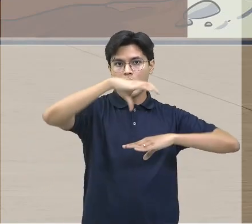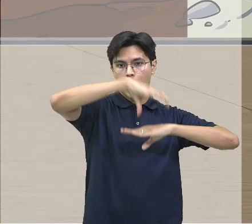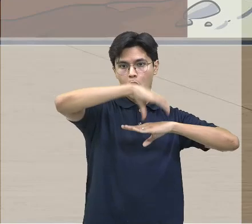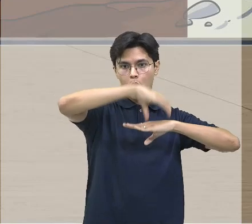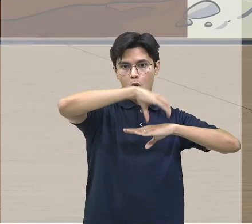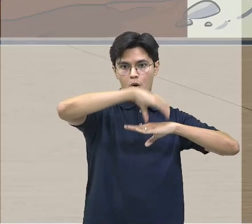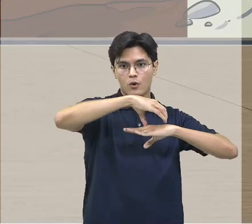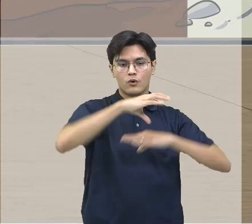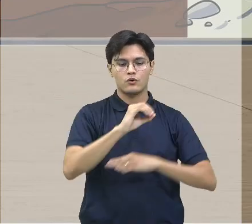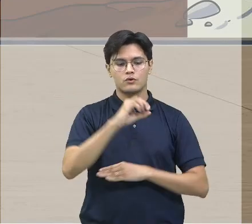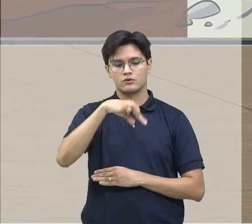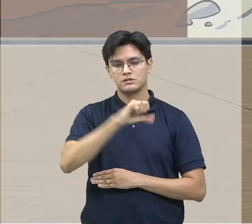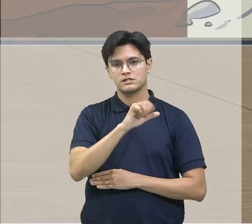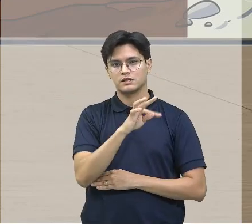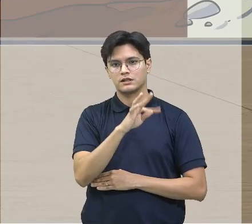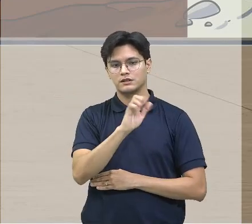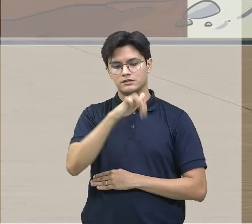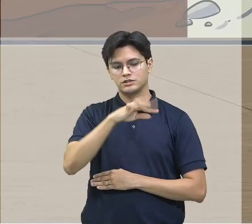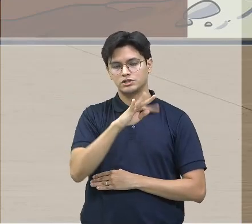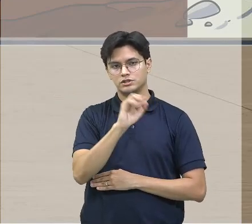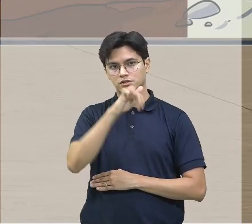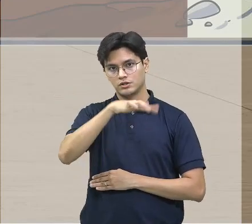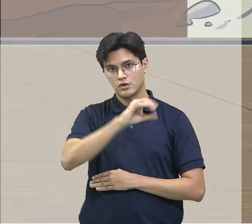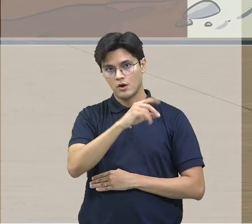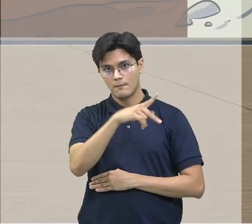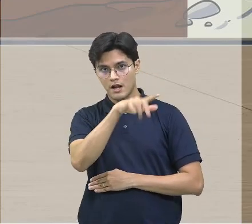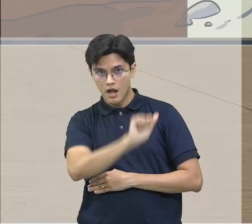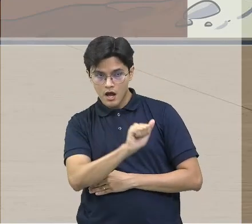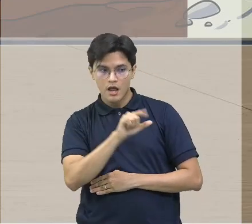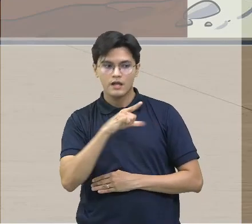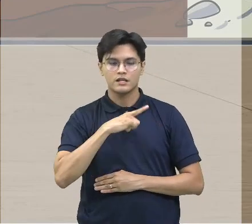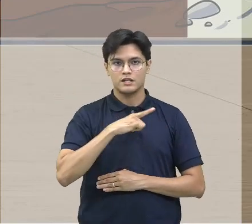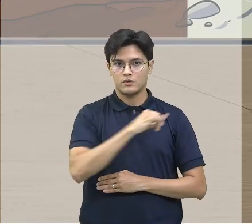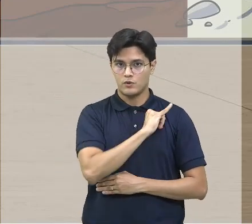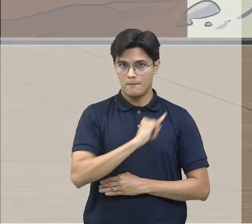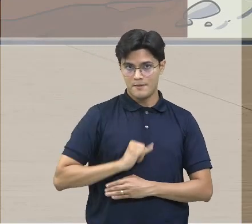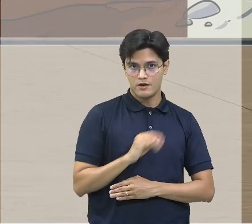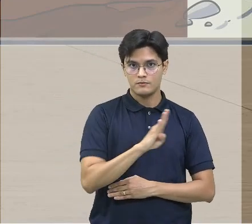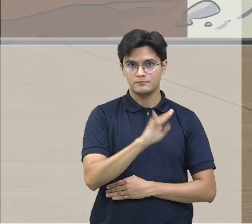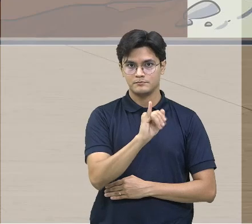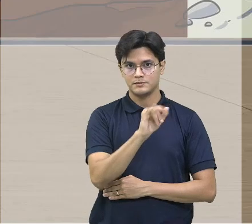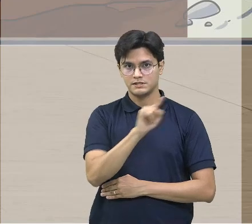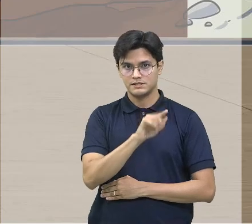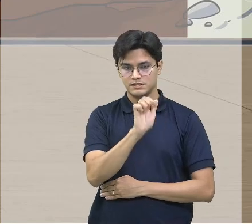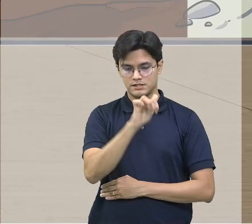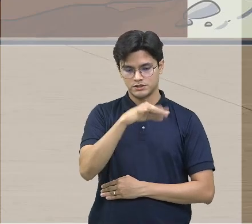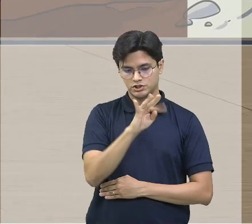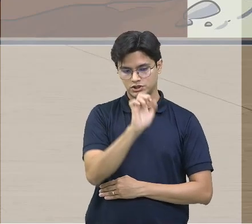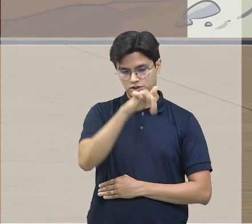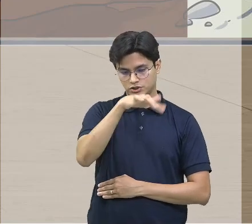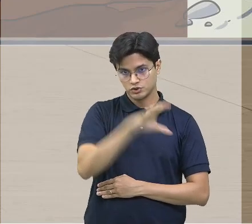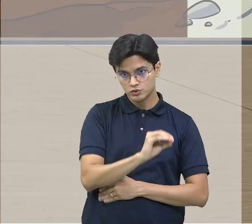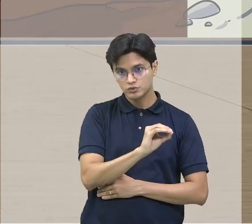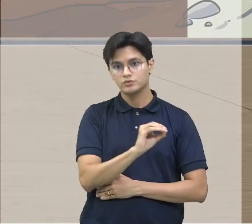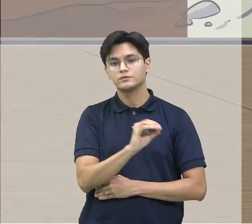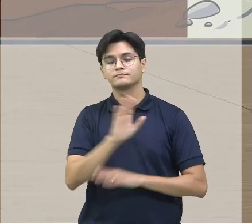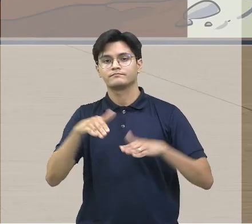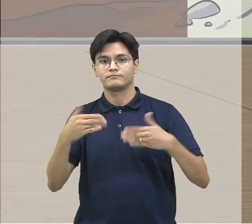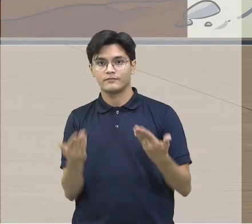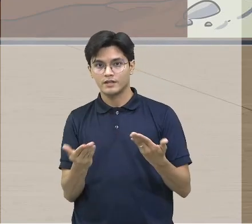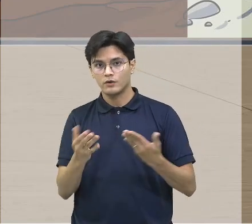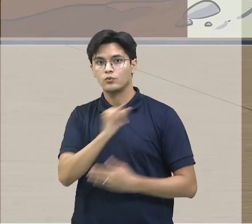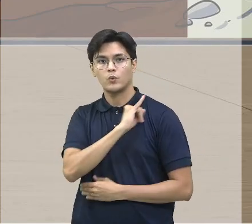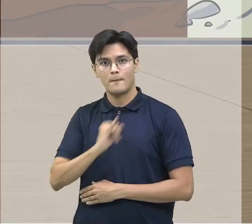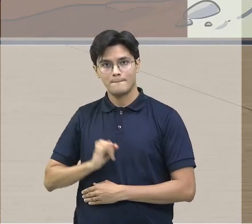império chamado Império Bizantino. E no Ocidente nós temos aqui Roma, que era essa central de poder. Então é justamente o Império Romano do